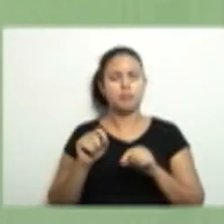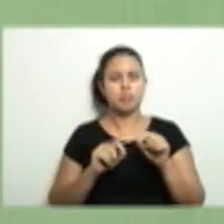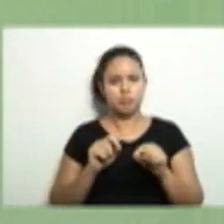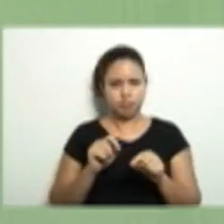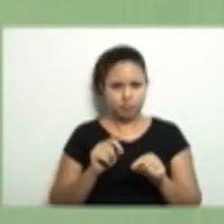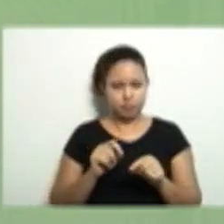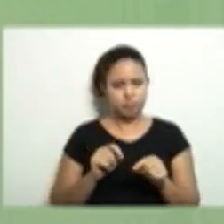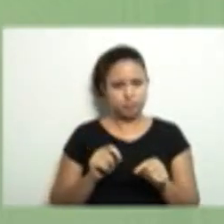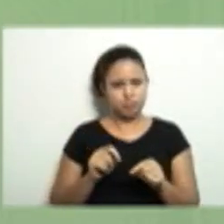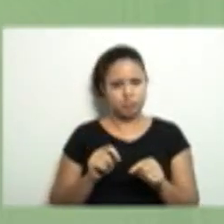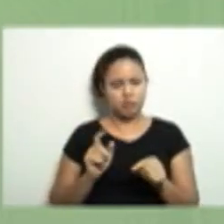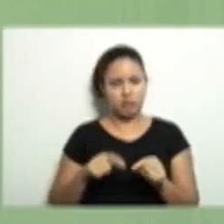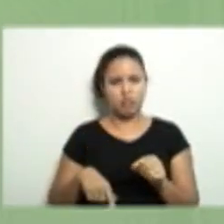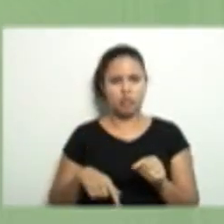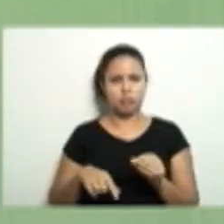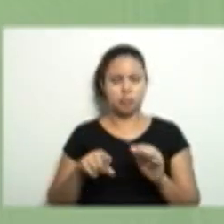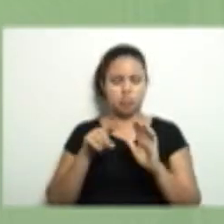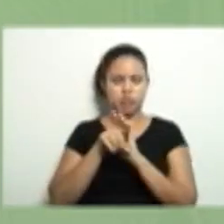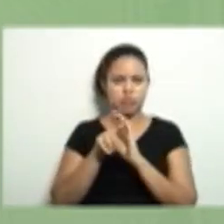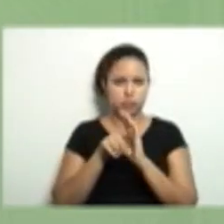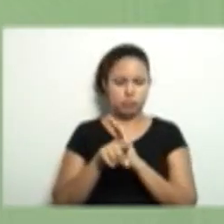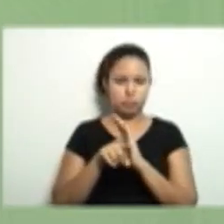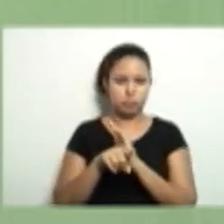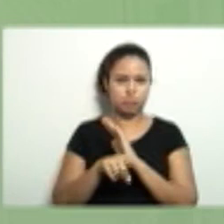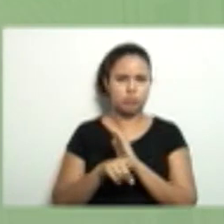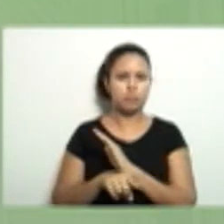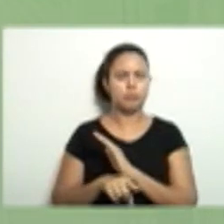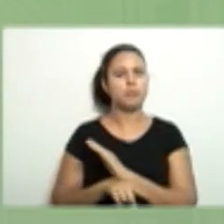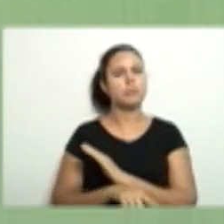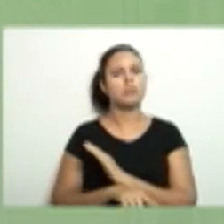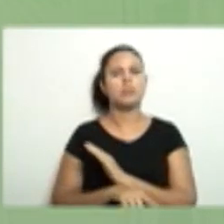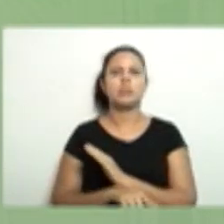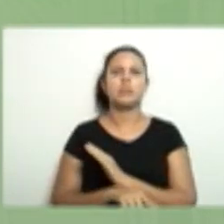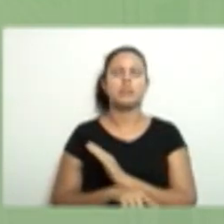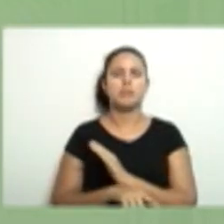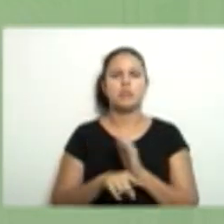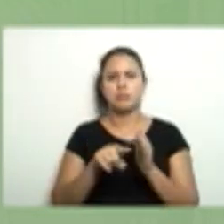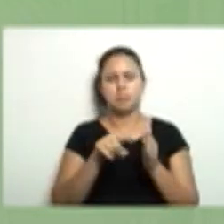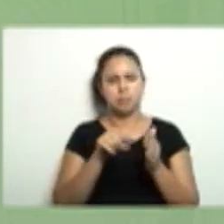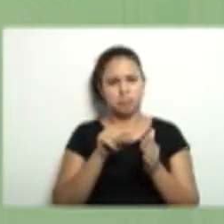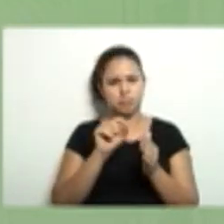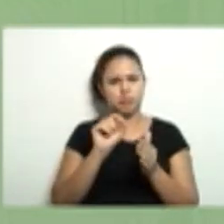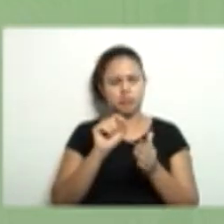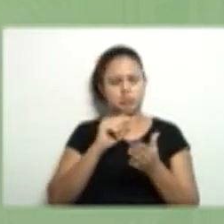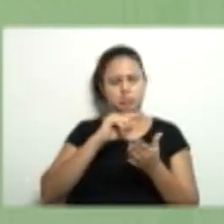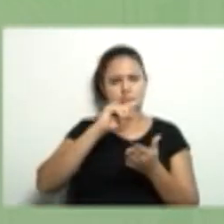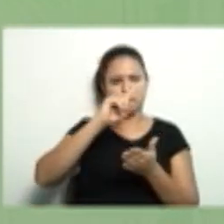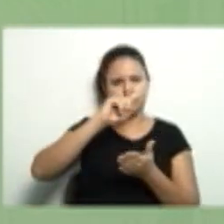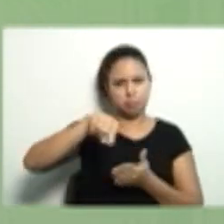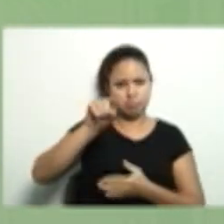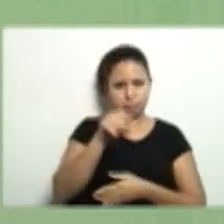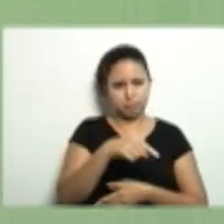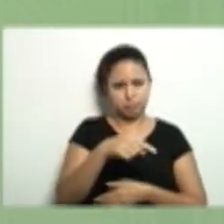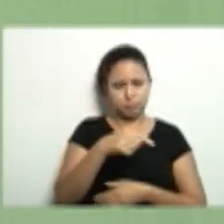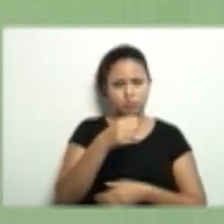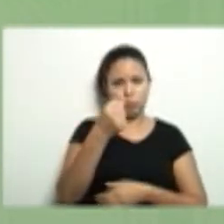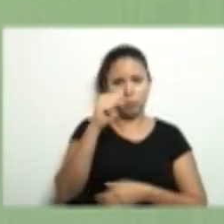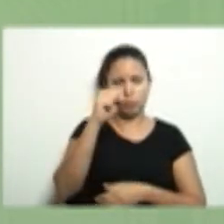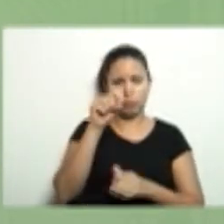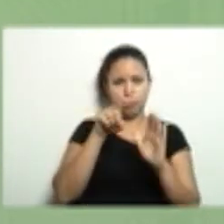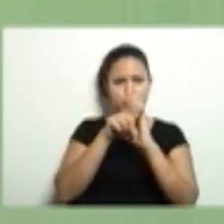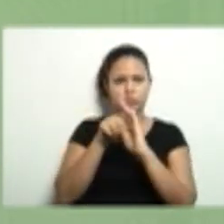segunda atividade é um questionário. Esse questionário é de múltipla escolha, eu acredito que são 8 questões que nós elaboramos para